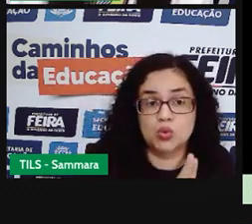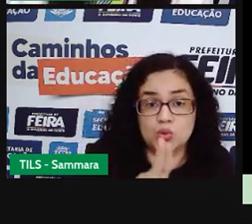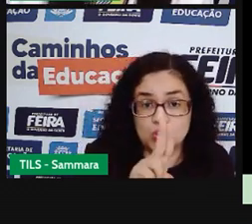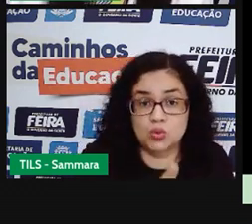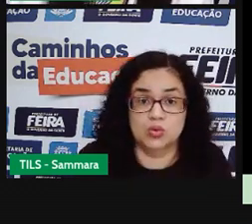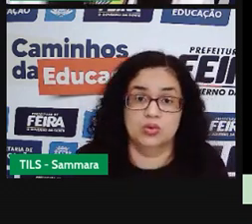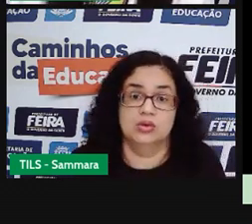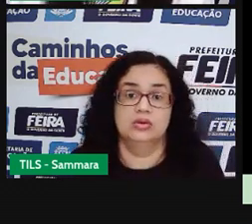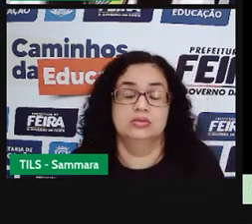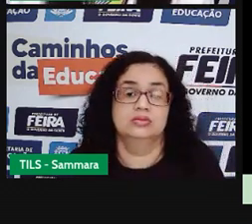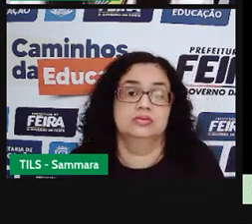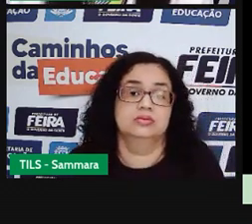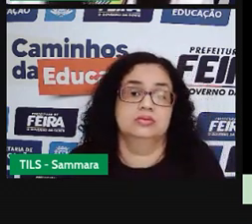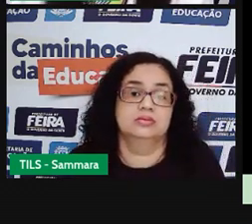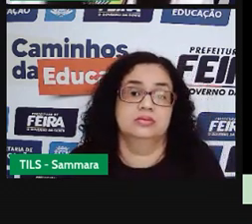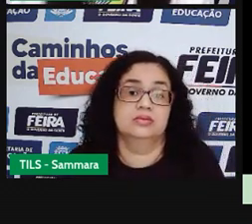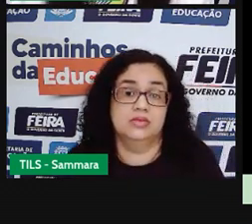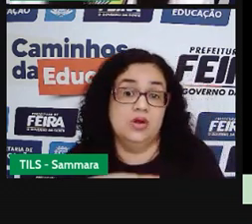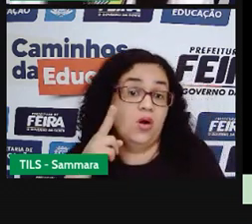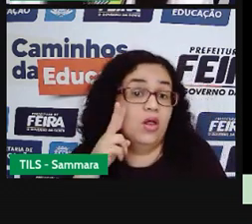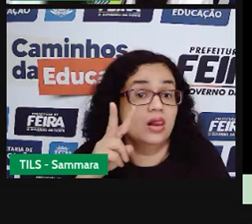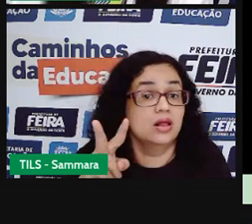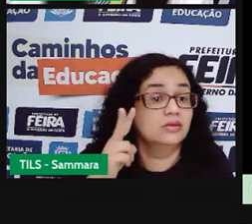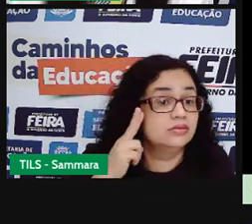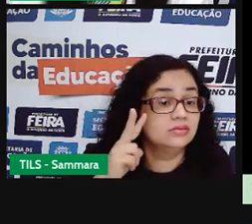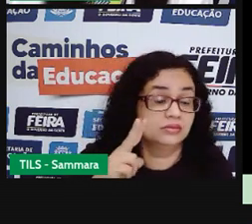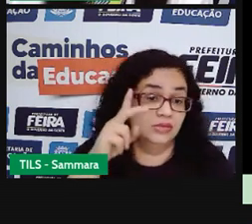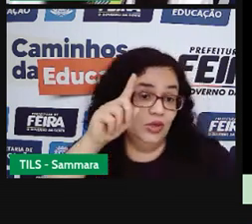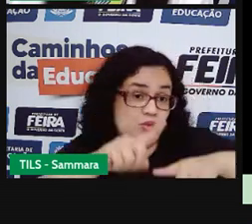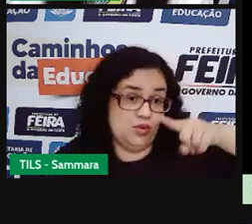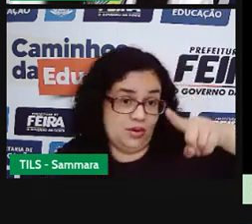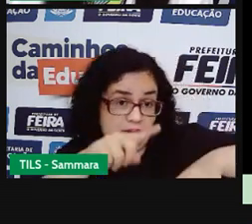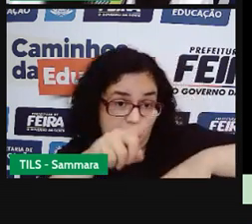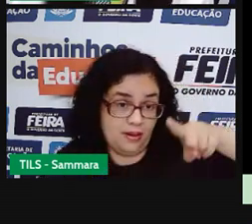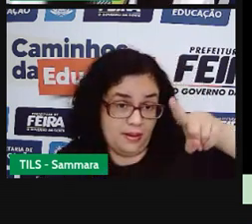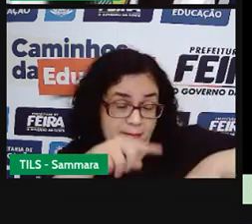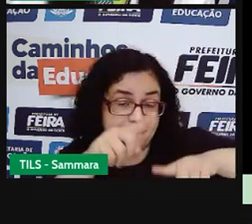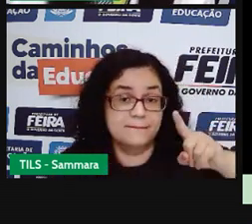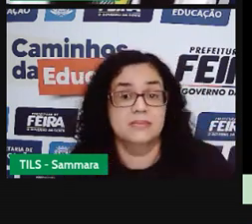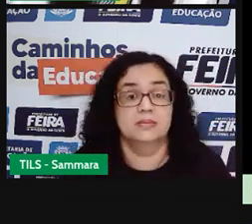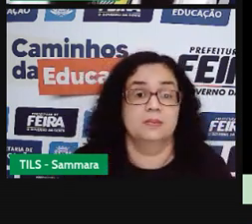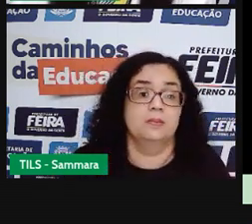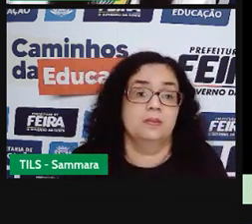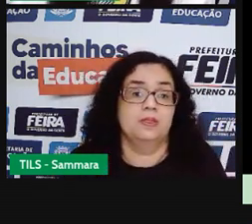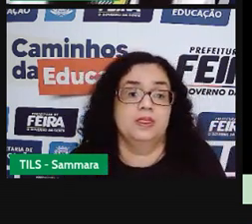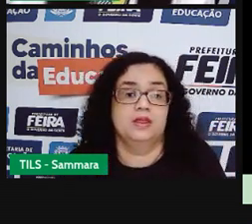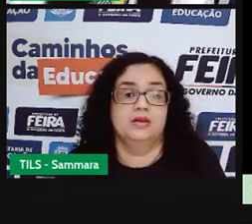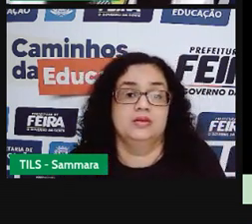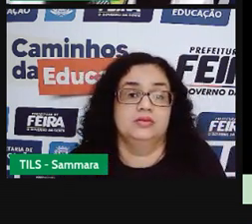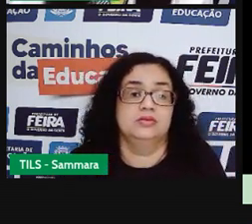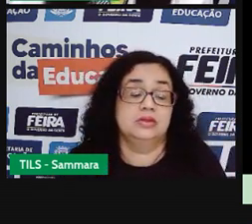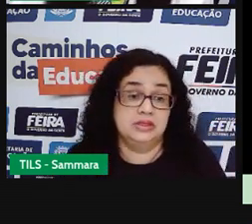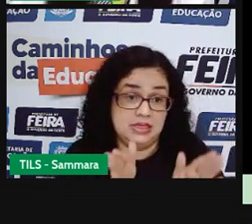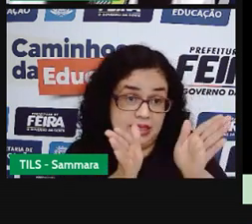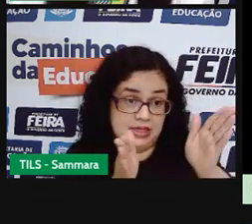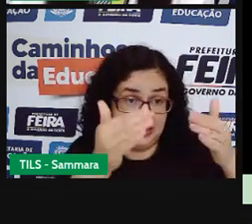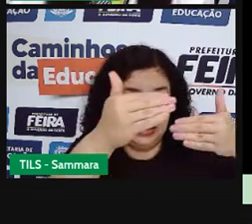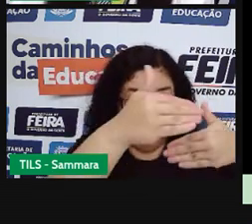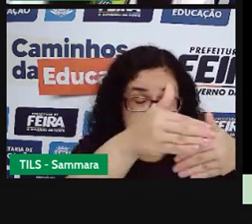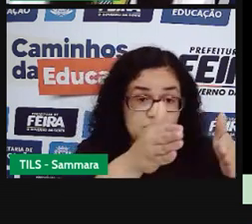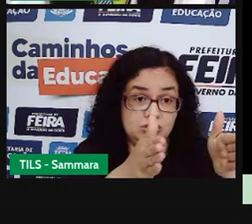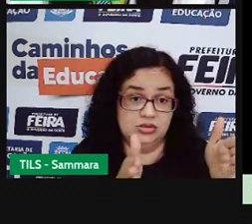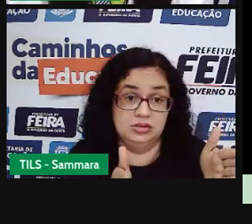comigo e olha só primeiro objeto aí o objetos que estão dentro dessa caixa